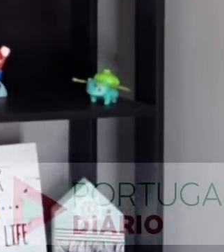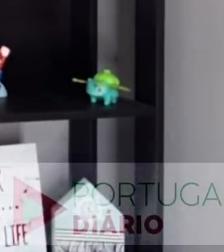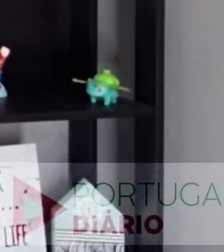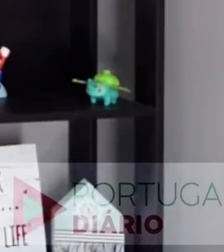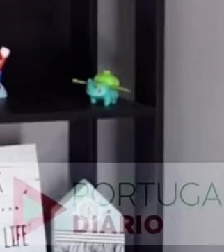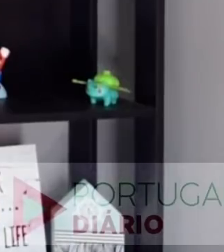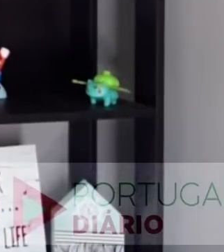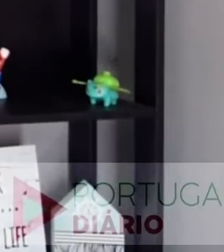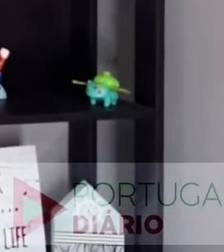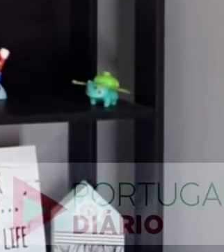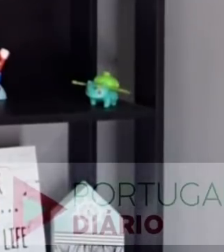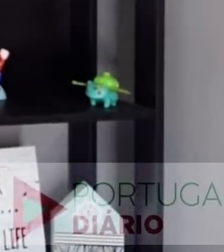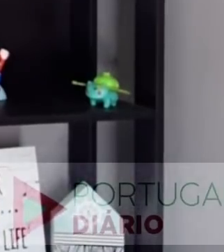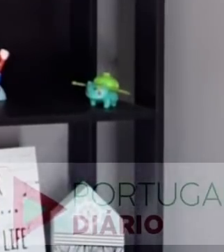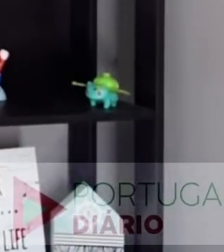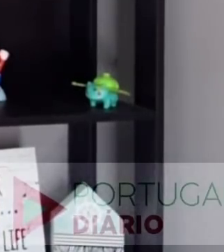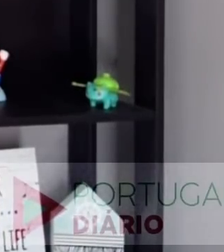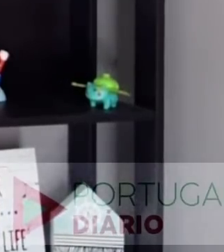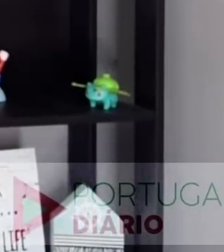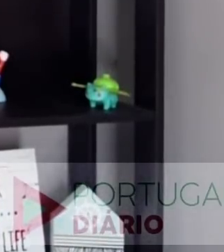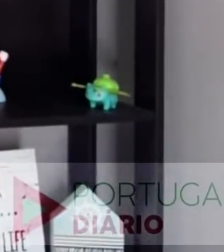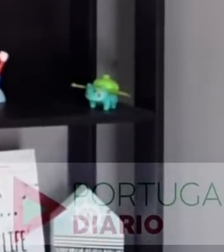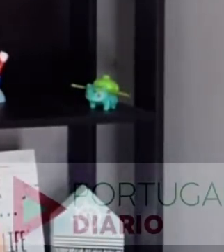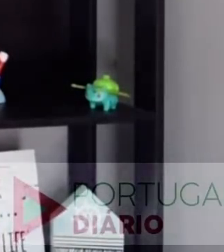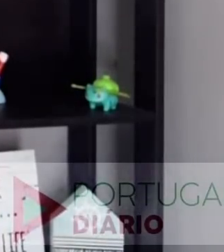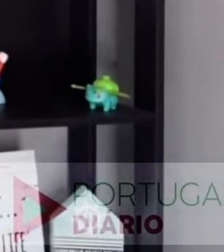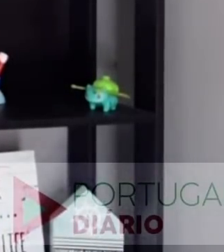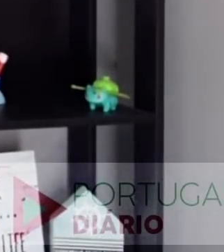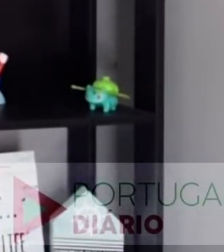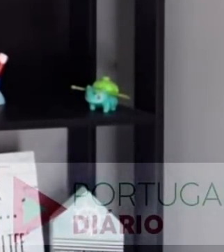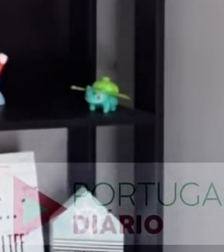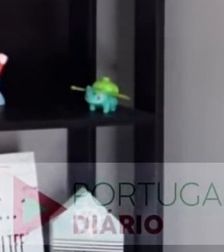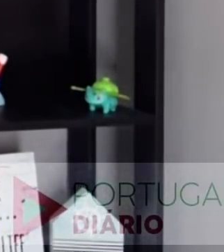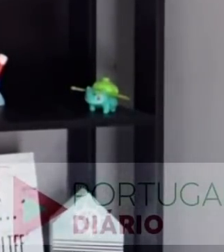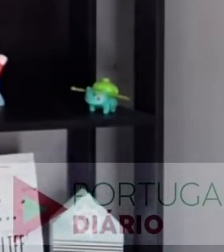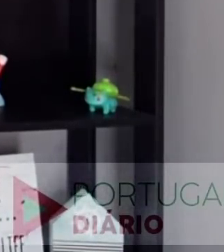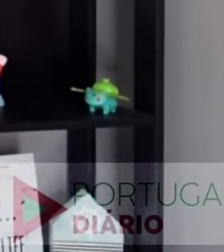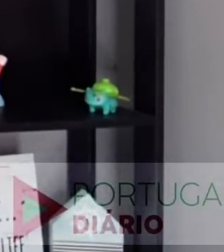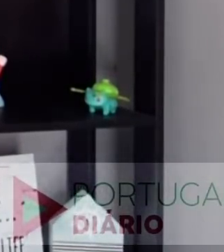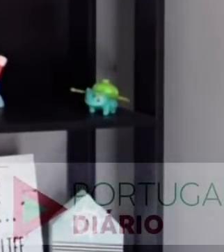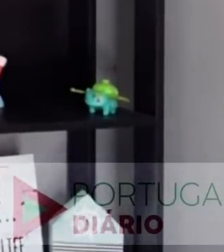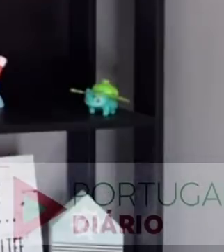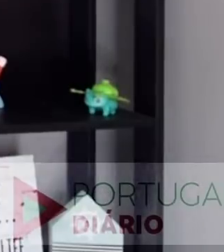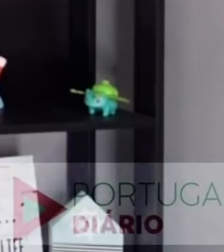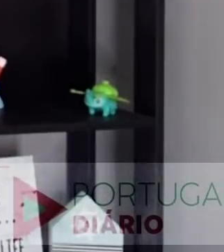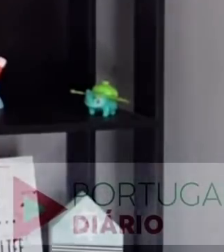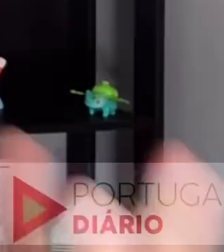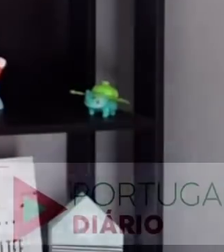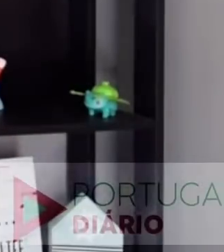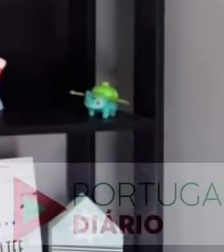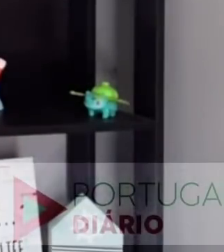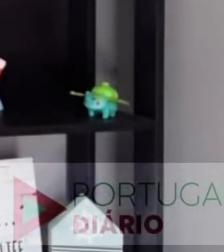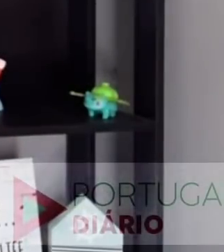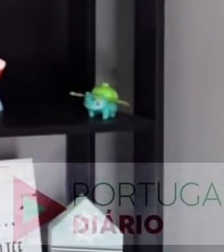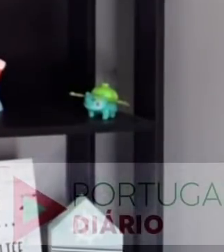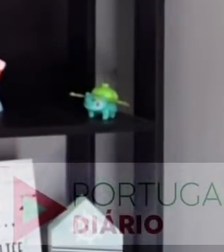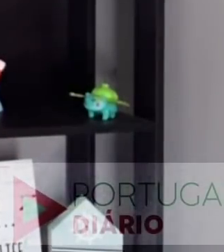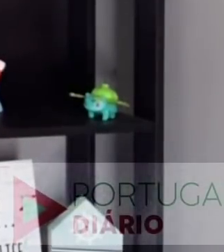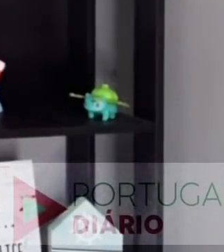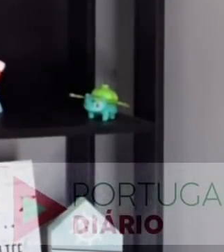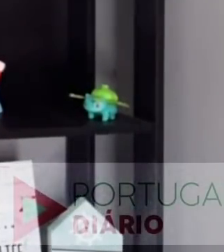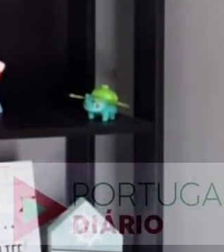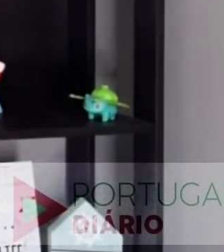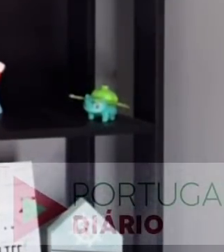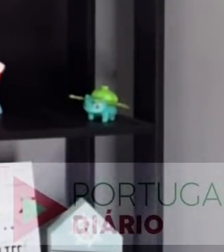voltar o mais normal possível e com essa campanha de vacinação em toda a Europa, daqui a pouco tudo voltar à vida que nós estávamos